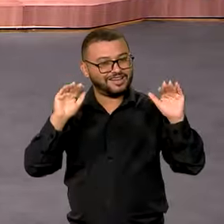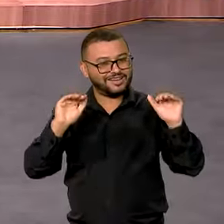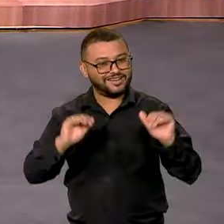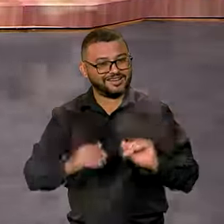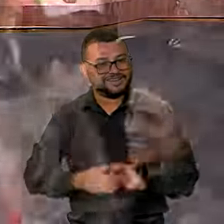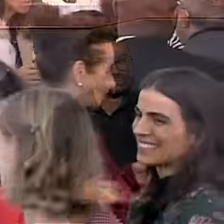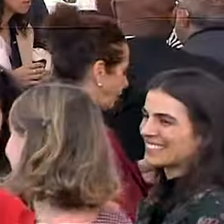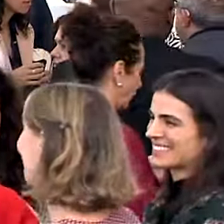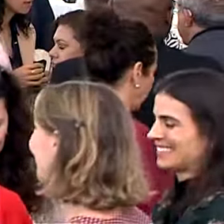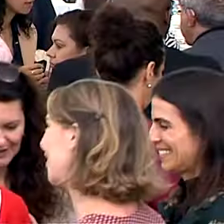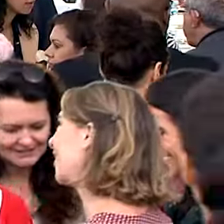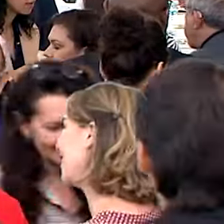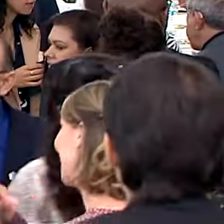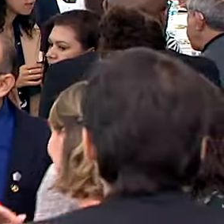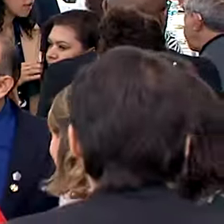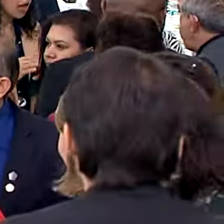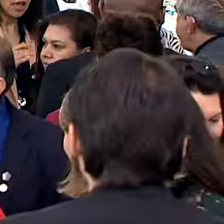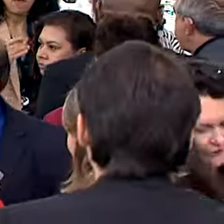Tchau.